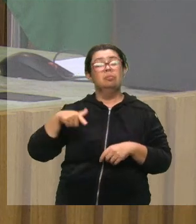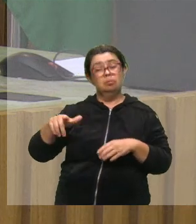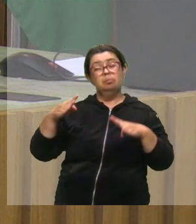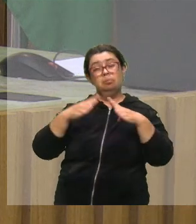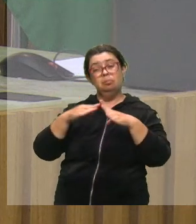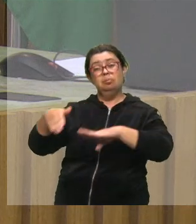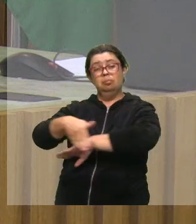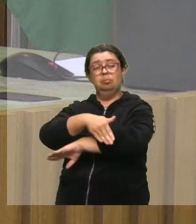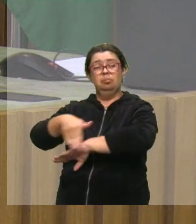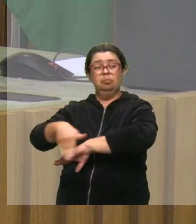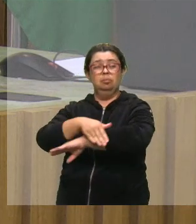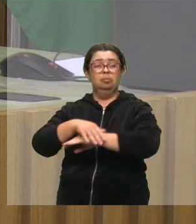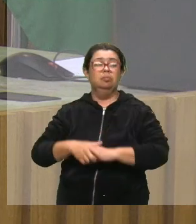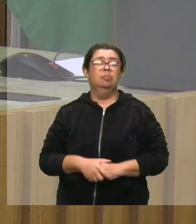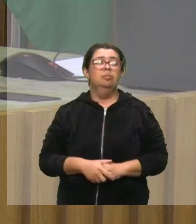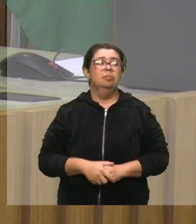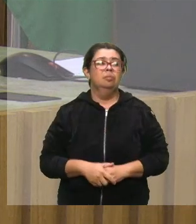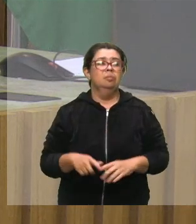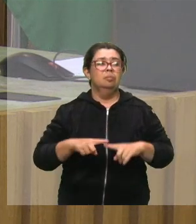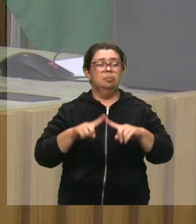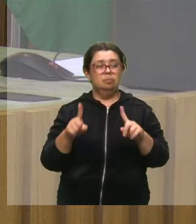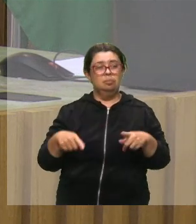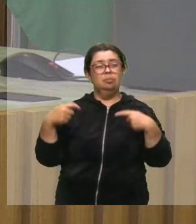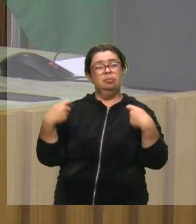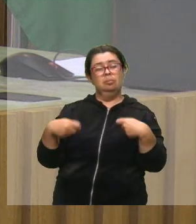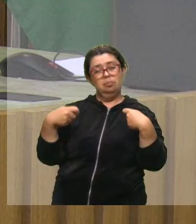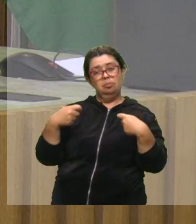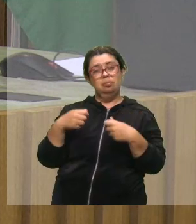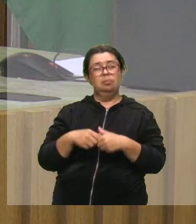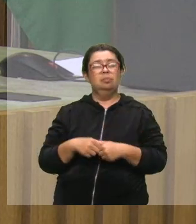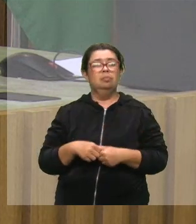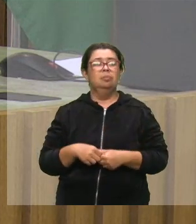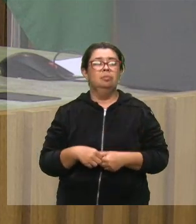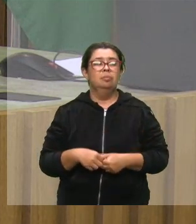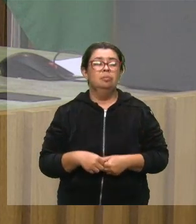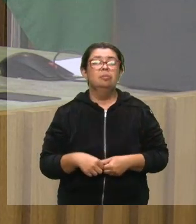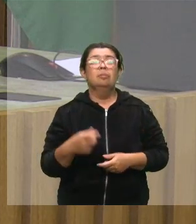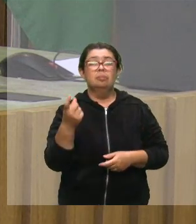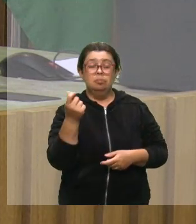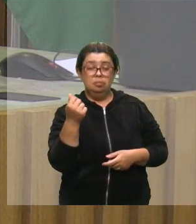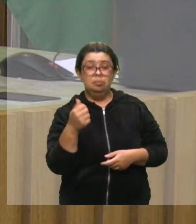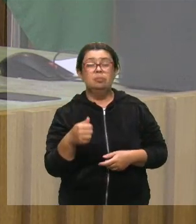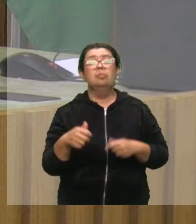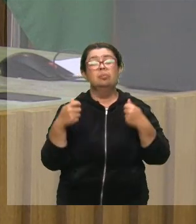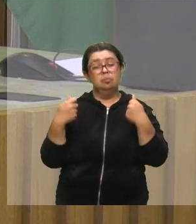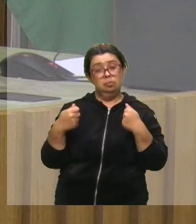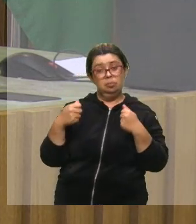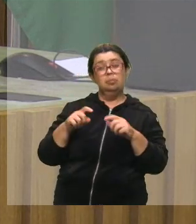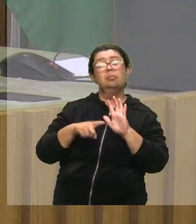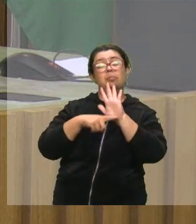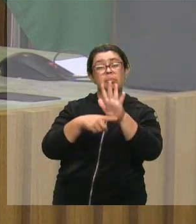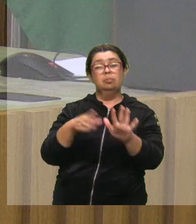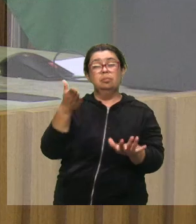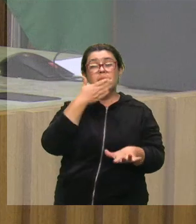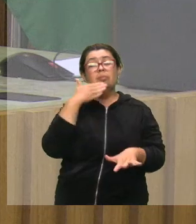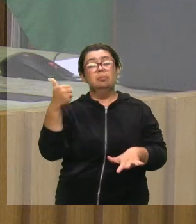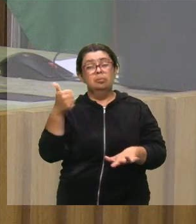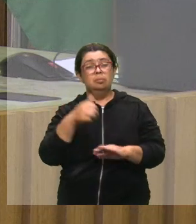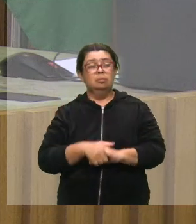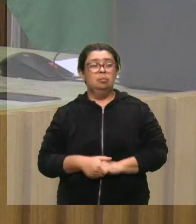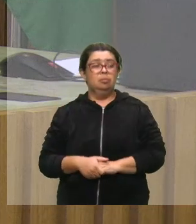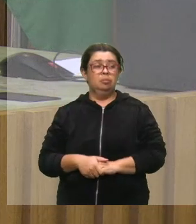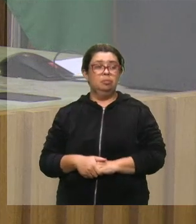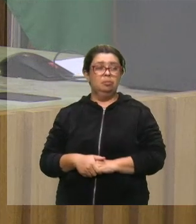Então, mas na questão da área social, eu acho que uma verba dessa poderia ser destinada para outras coisas também, que nem eu falei,